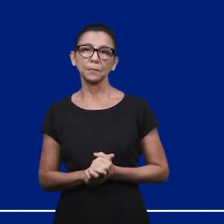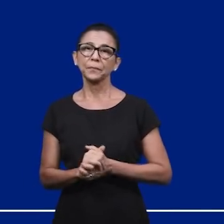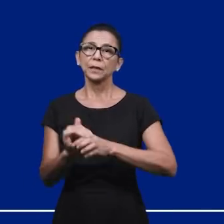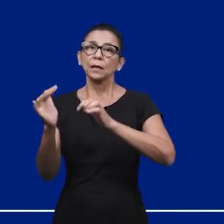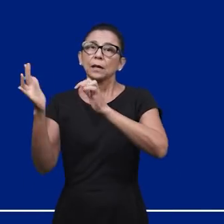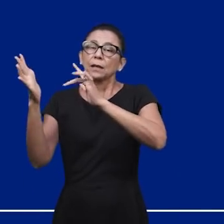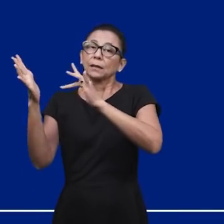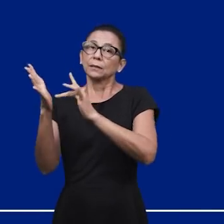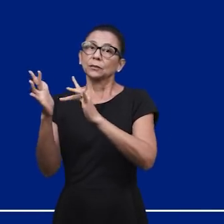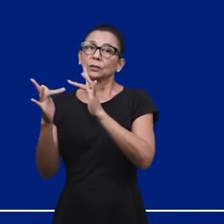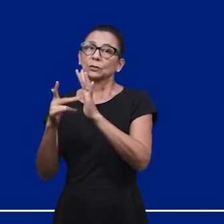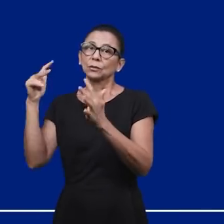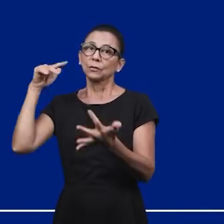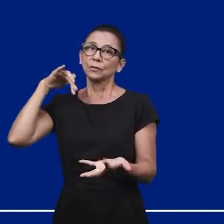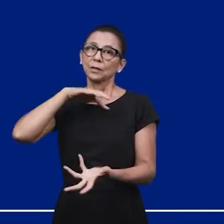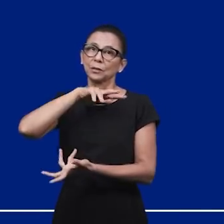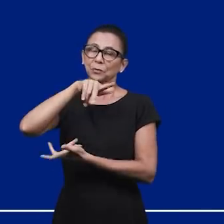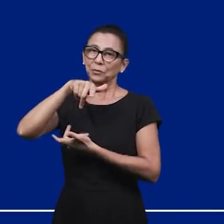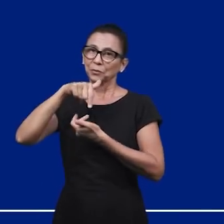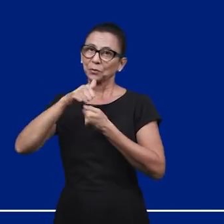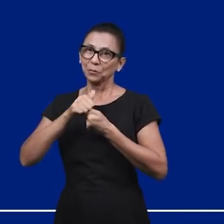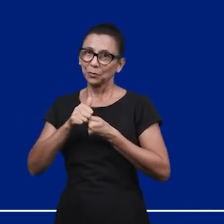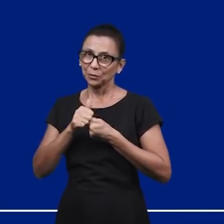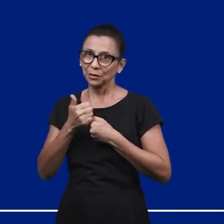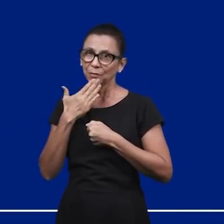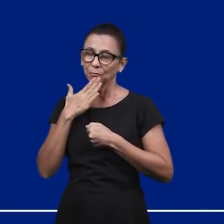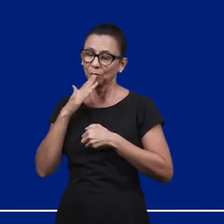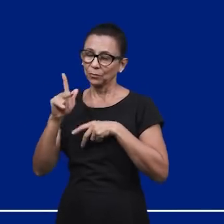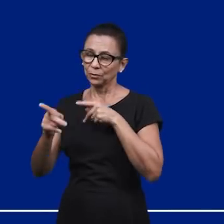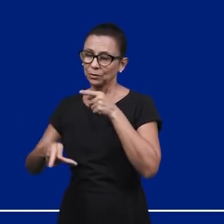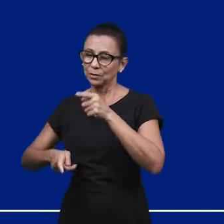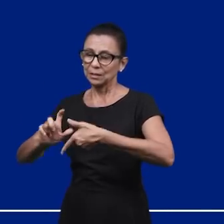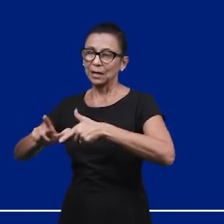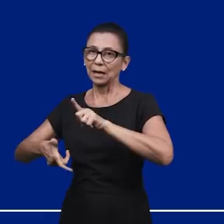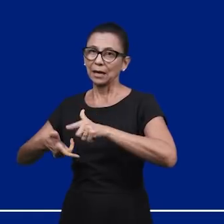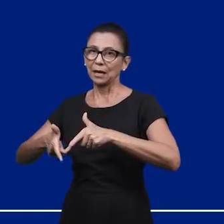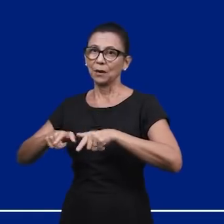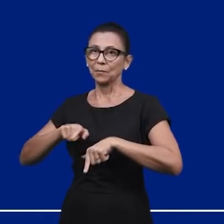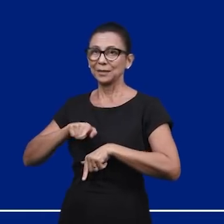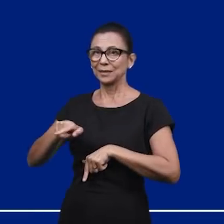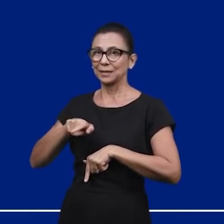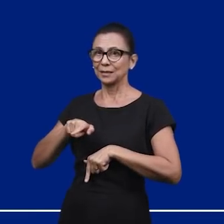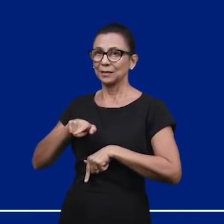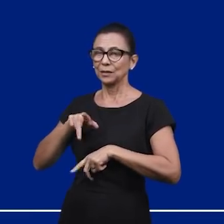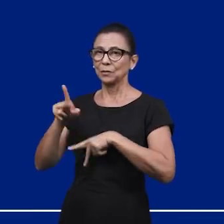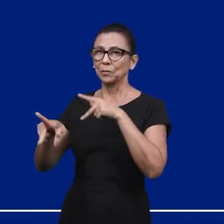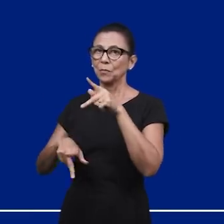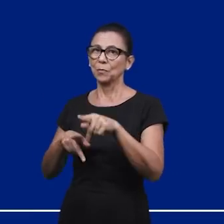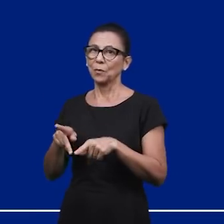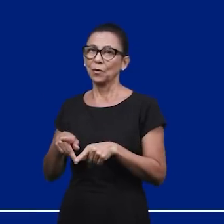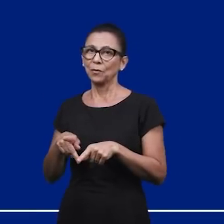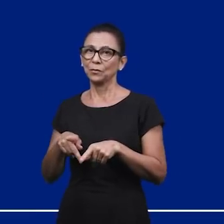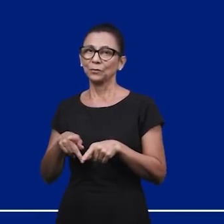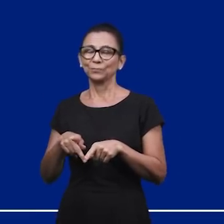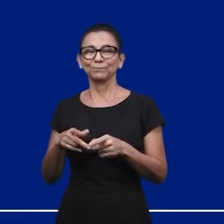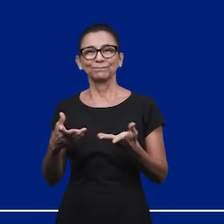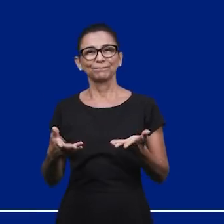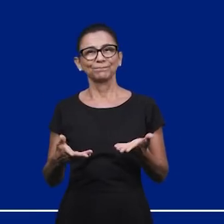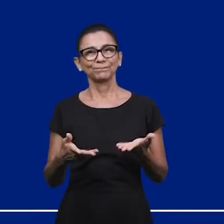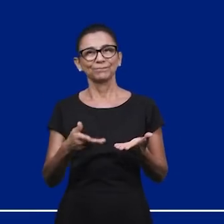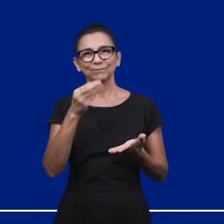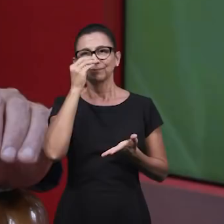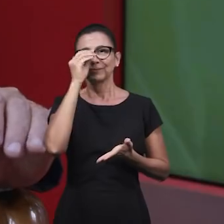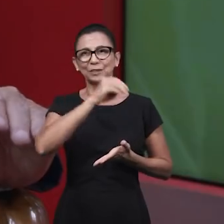era seu e os seus não o receberam. Não receberam. Então eles rejeitaram o Senhor Jesus.